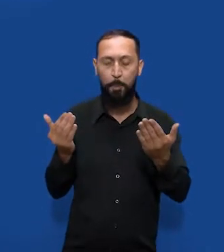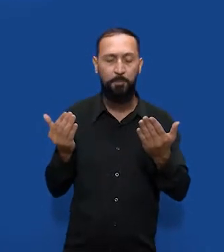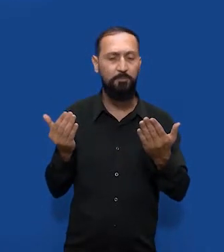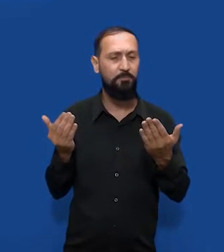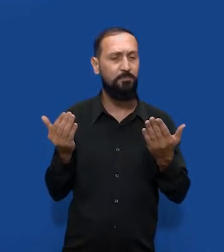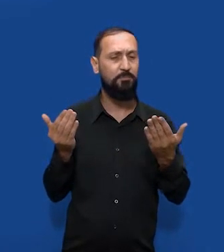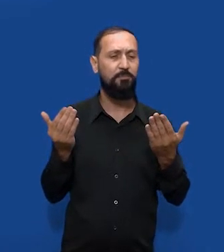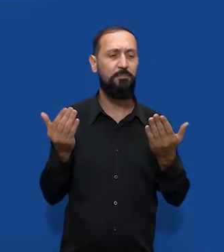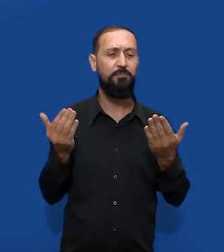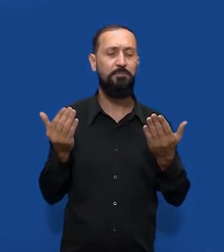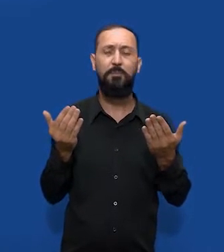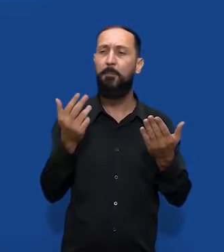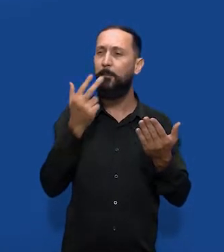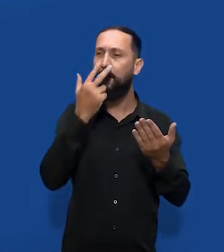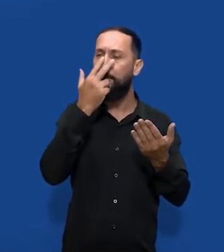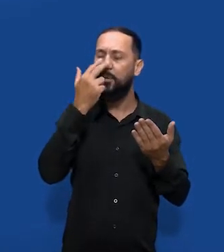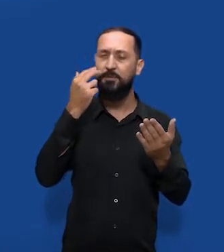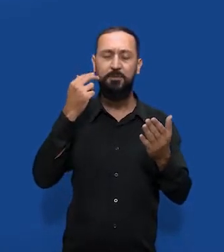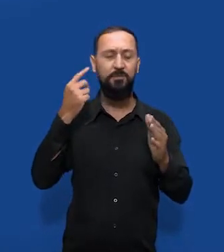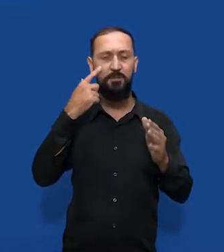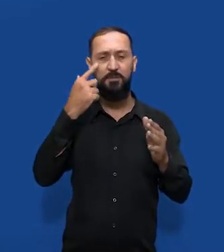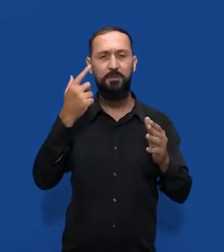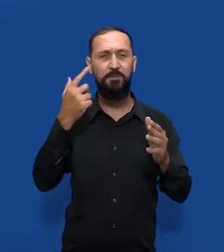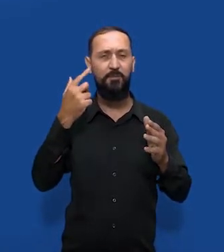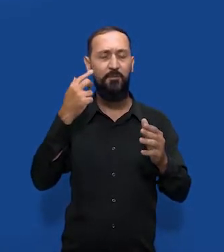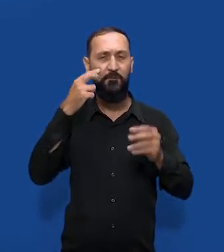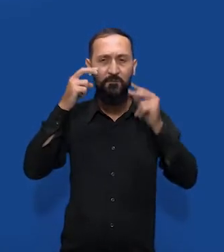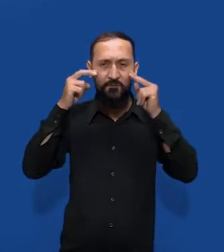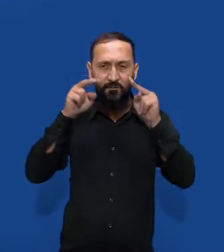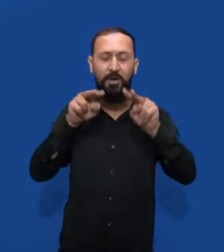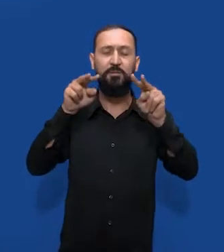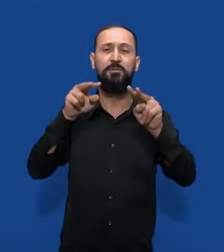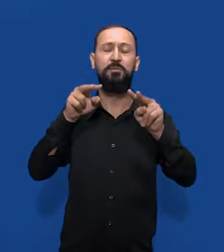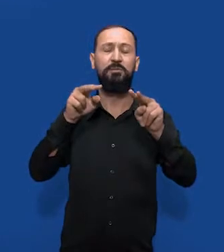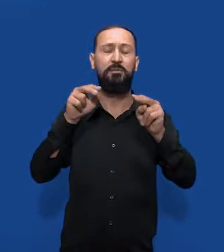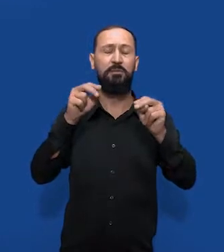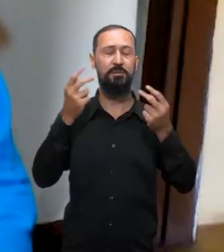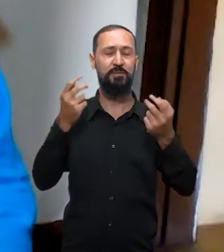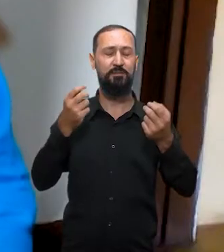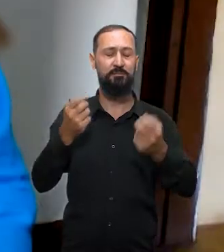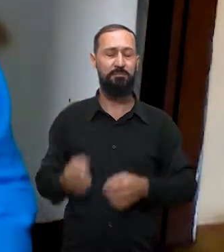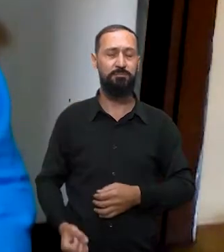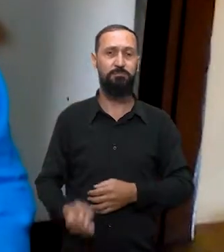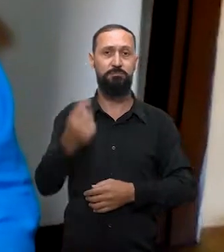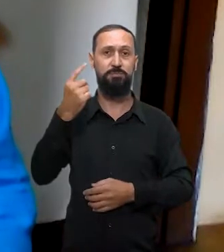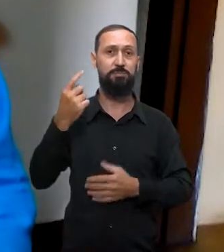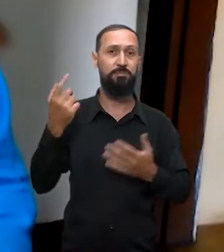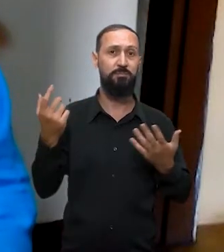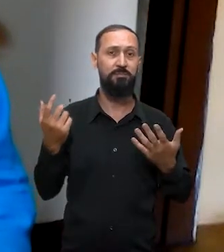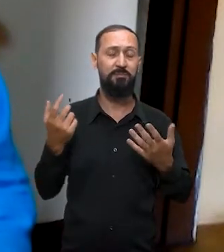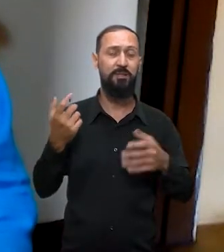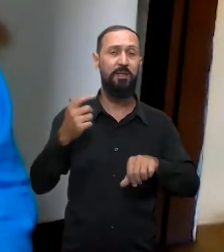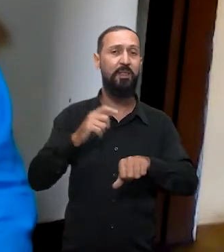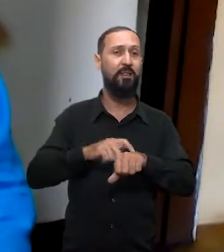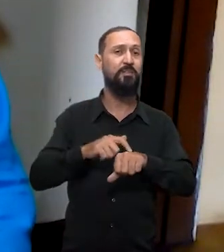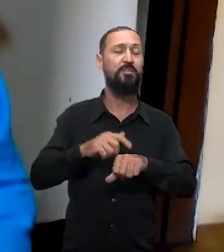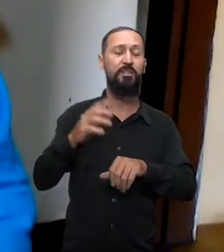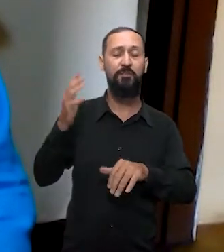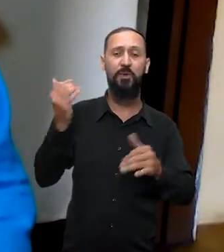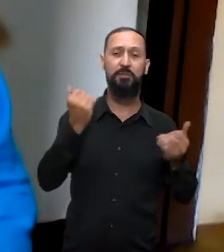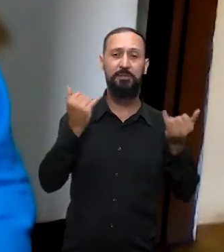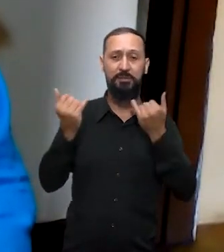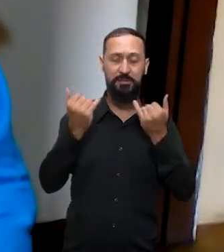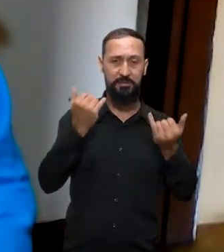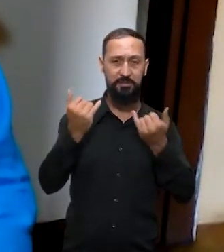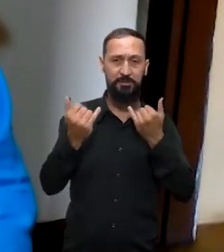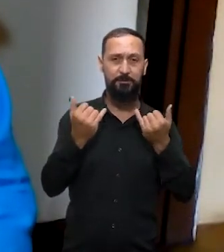ela foi assim, teve um impacto muito forte visualmente, e nós já ficamos até